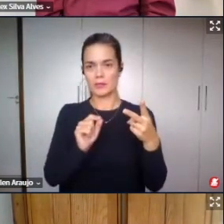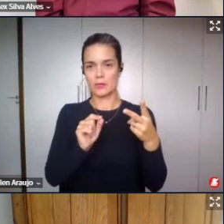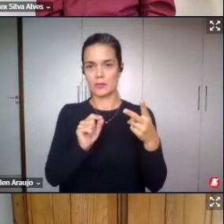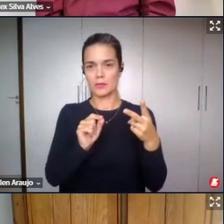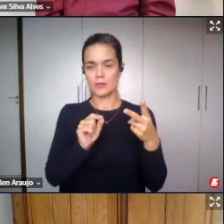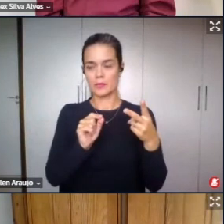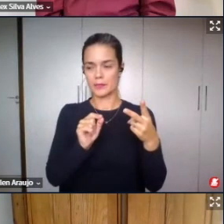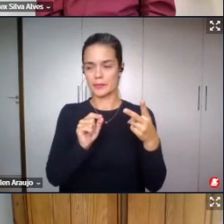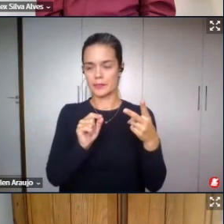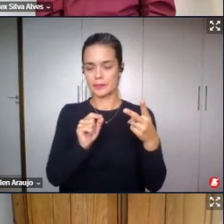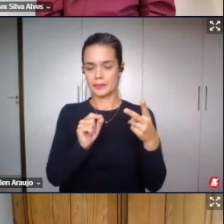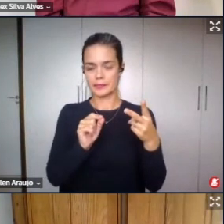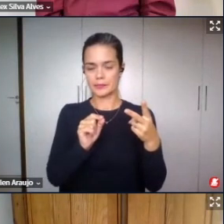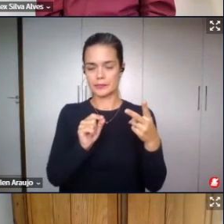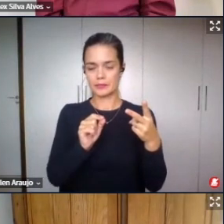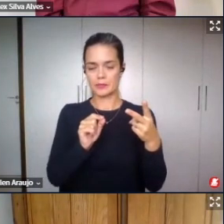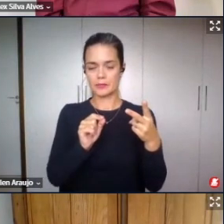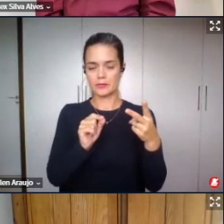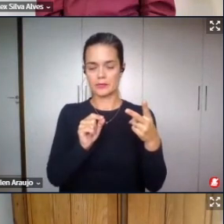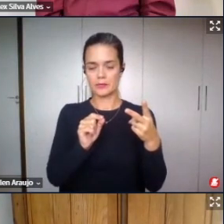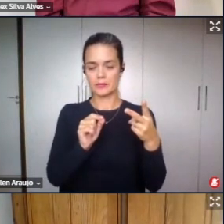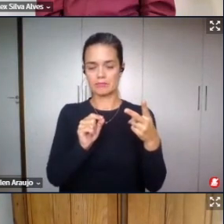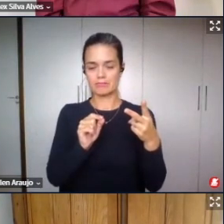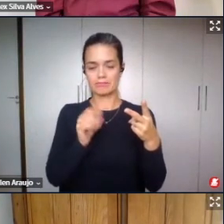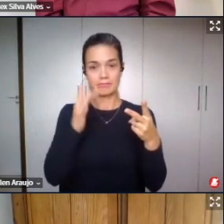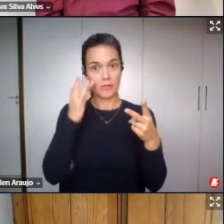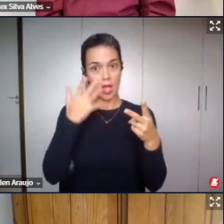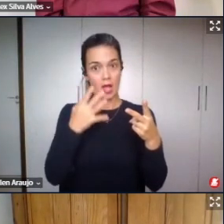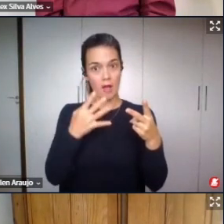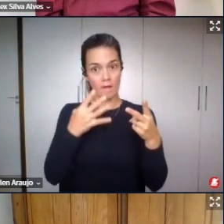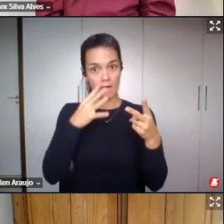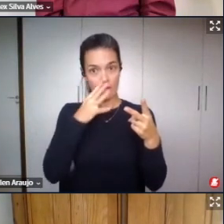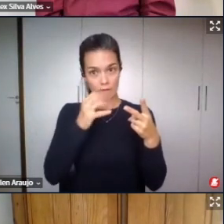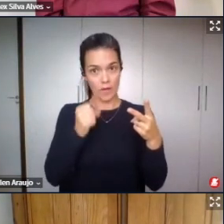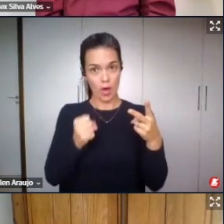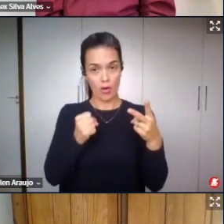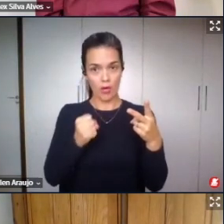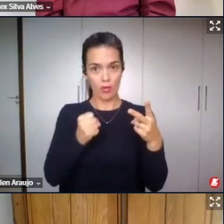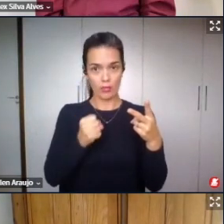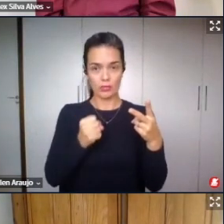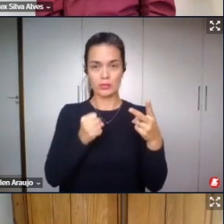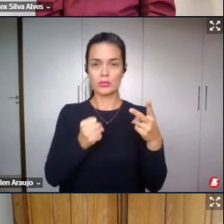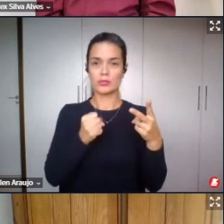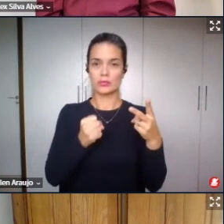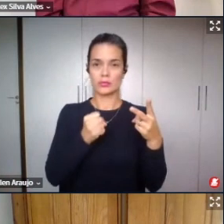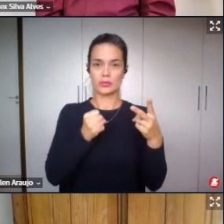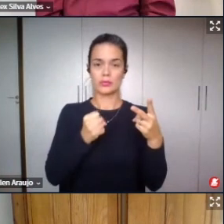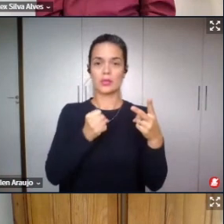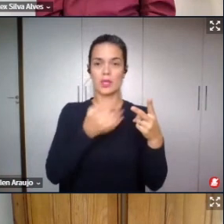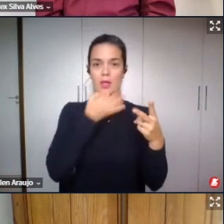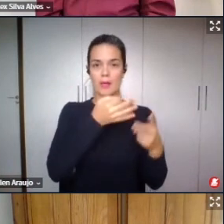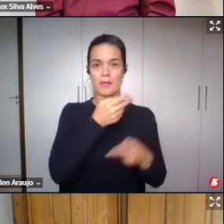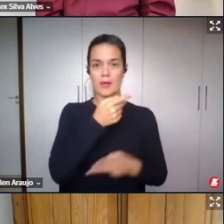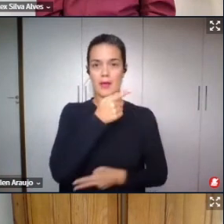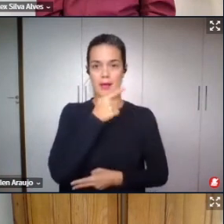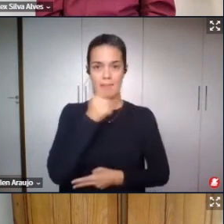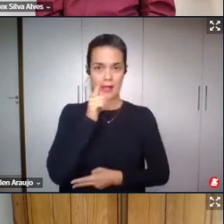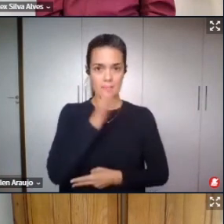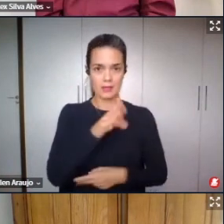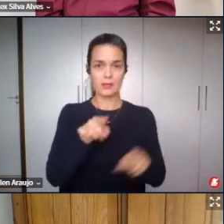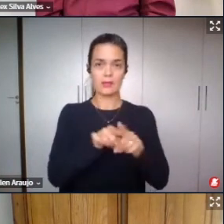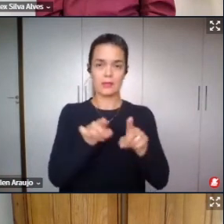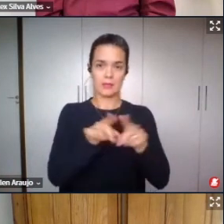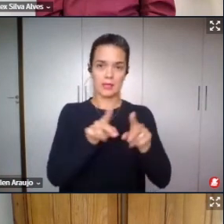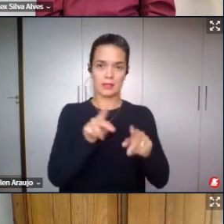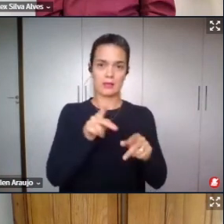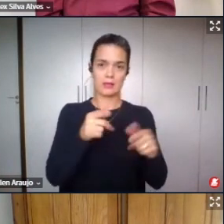considero muito forte aí no comentário de Glaucio e na discussão com ele, com